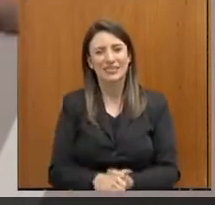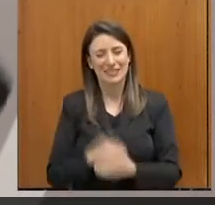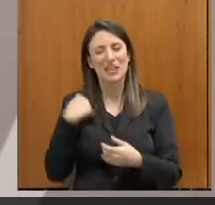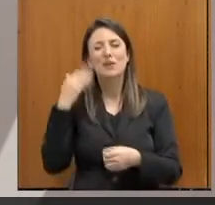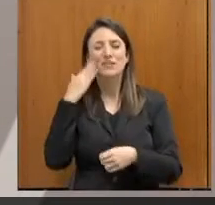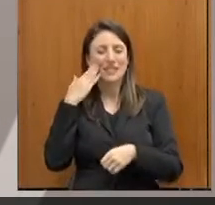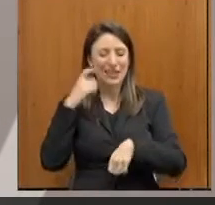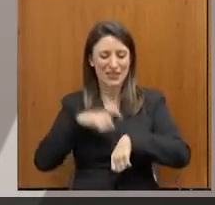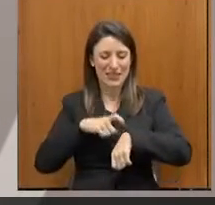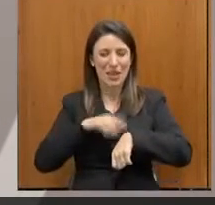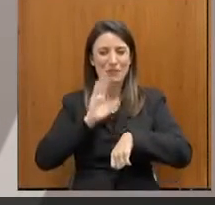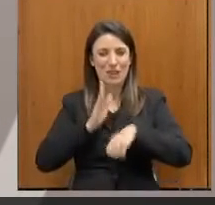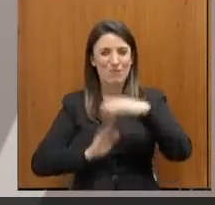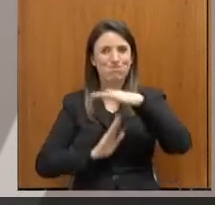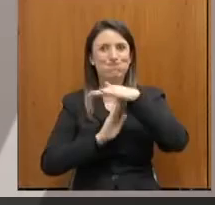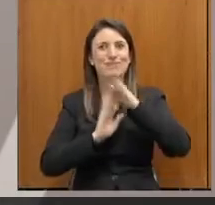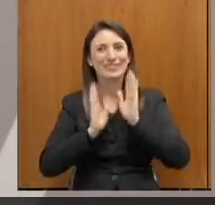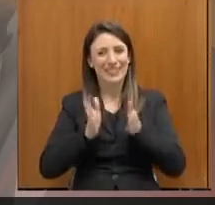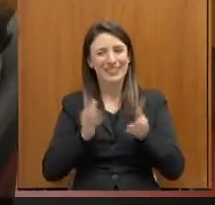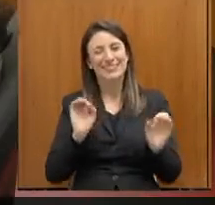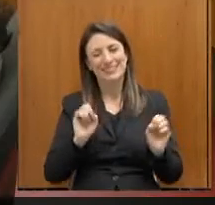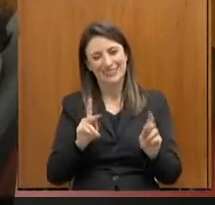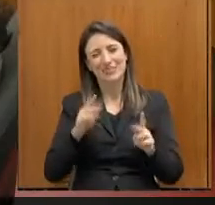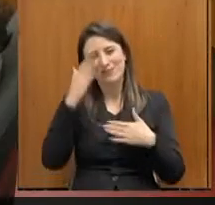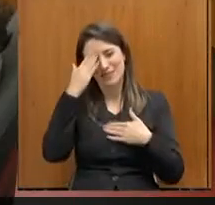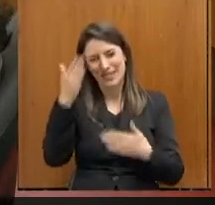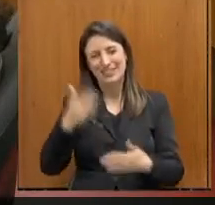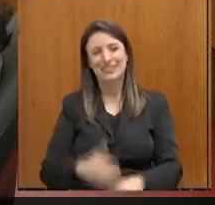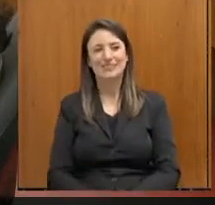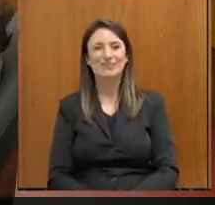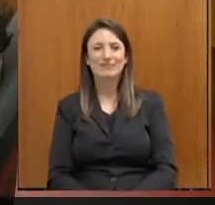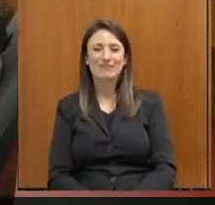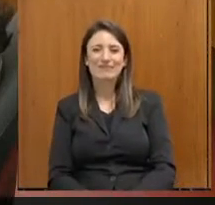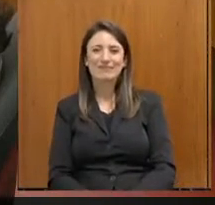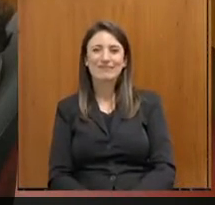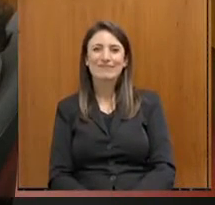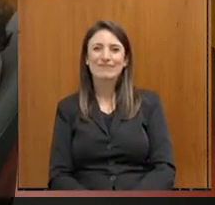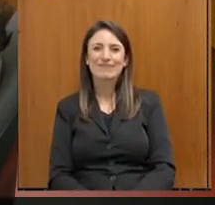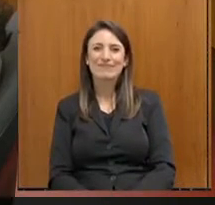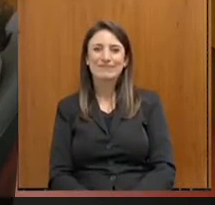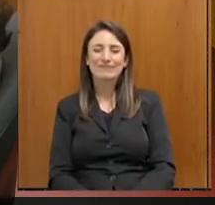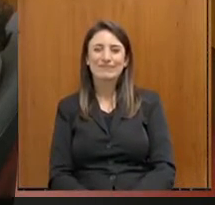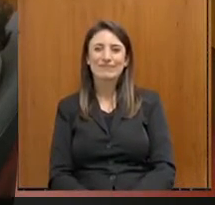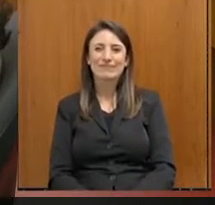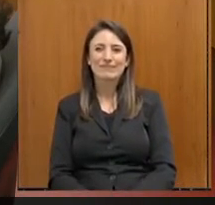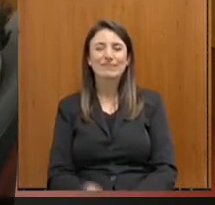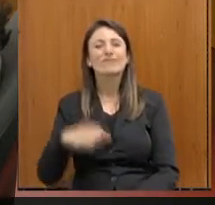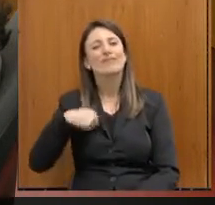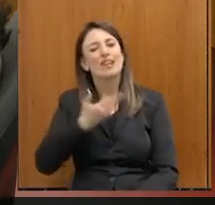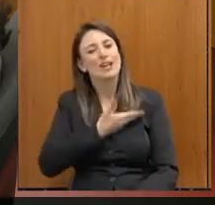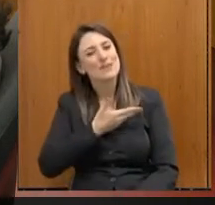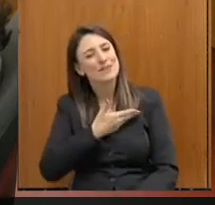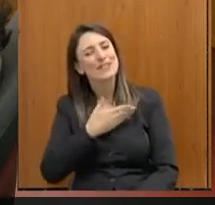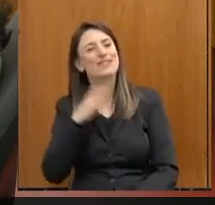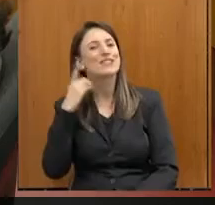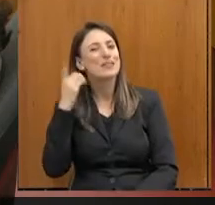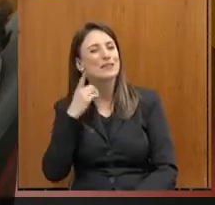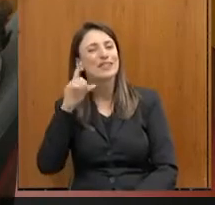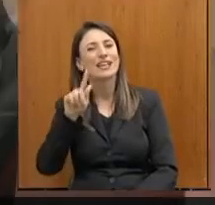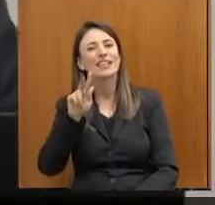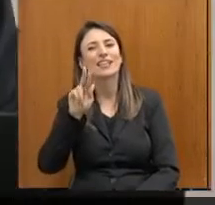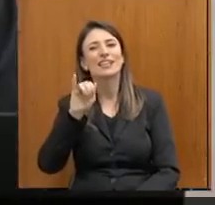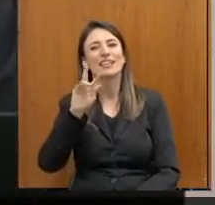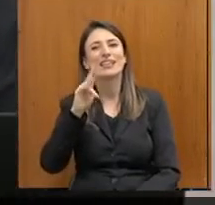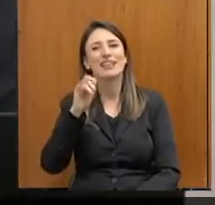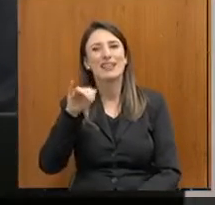mas Os questionamentos acabaram também muito obrigado o meu caro amigo deputado Guilherme eu iria a um